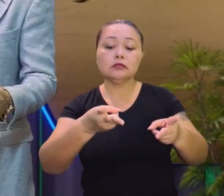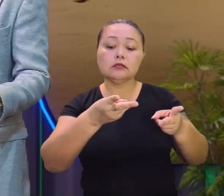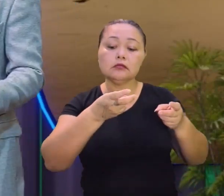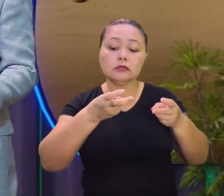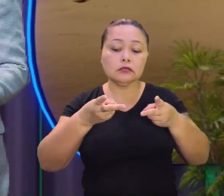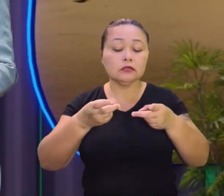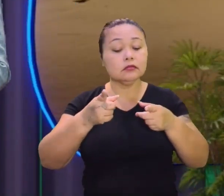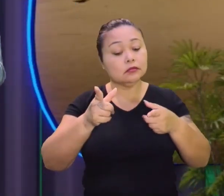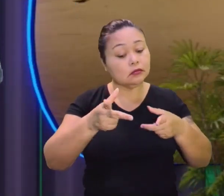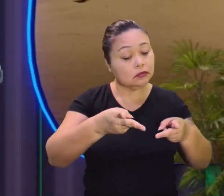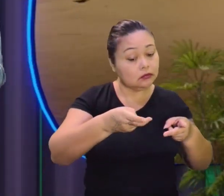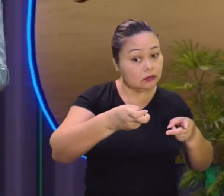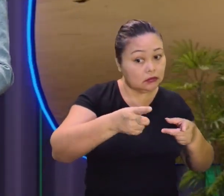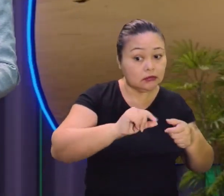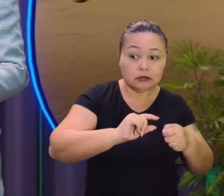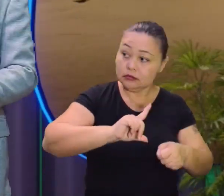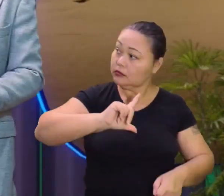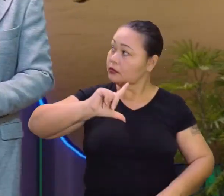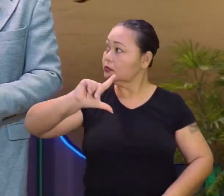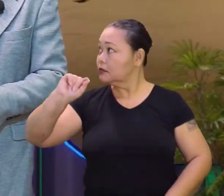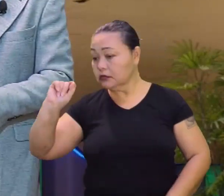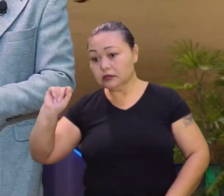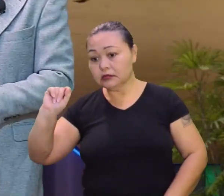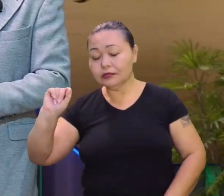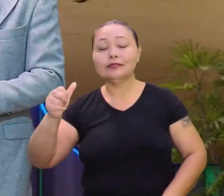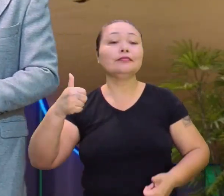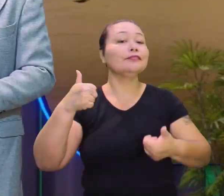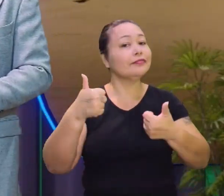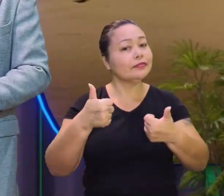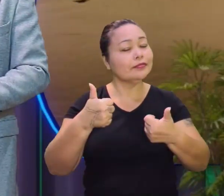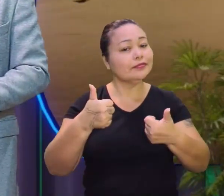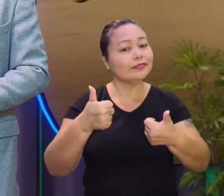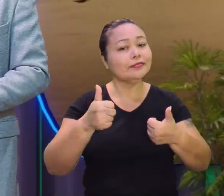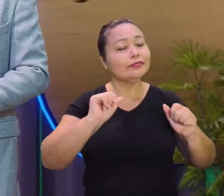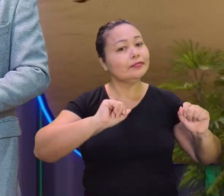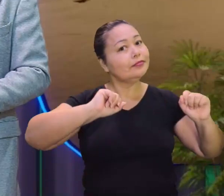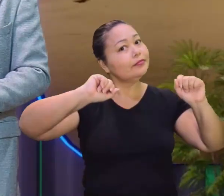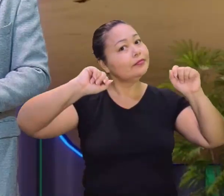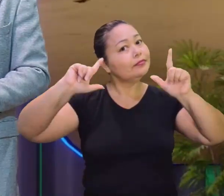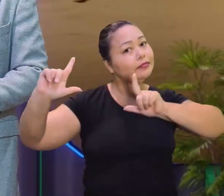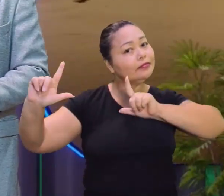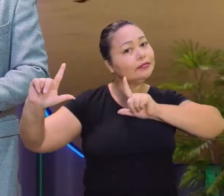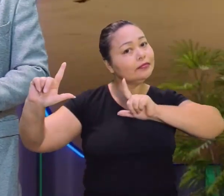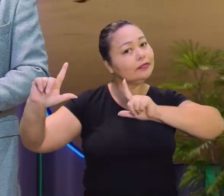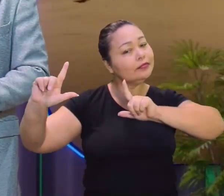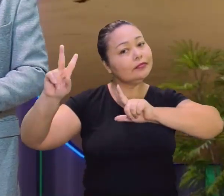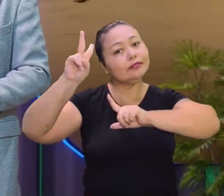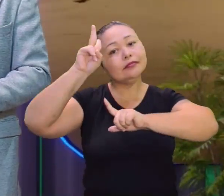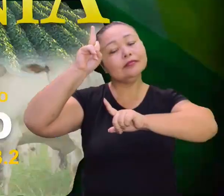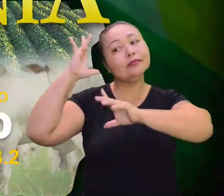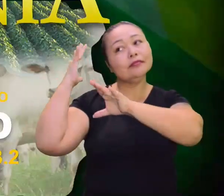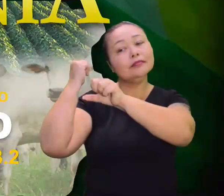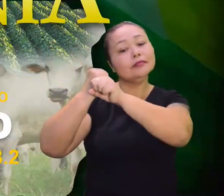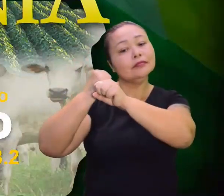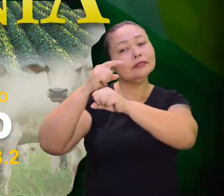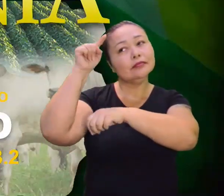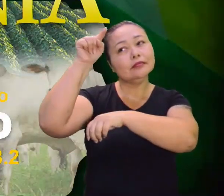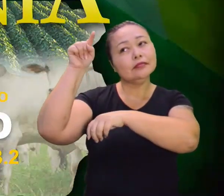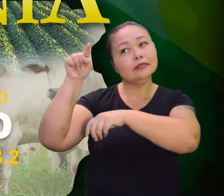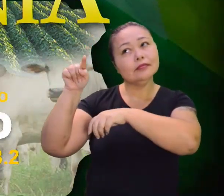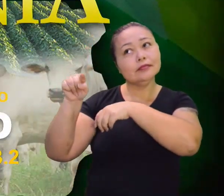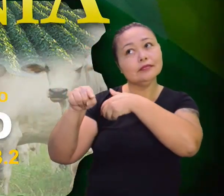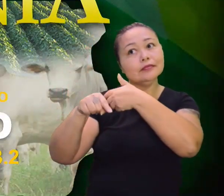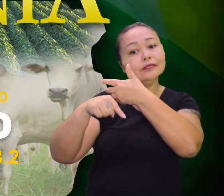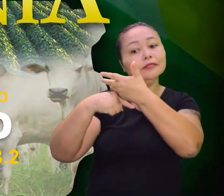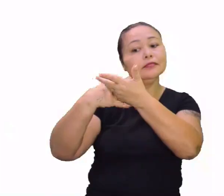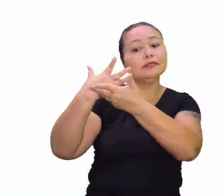explorando e indo embora. Exatamente. É isso? Beleza? Então, de olho na tela para a gente revisar alguns pontos sobre a